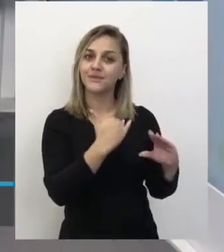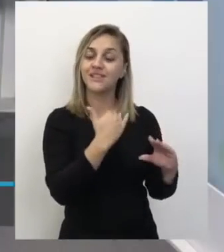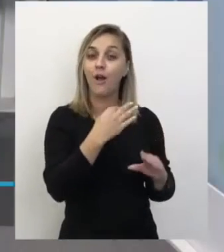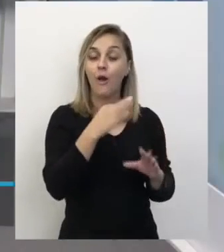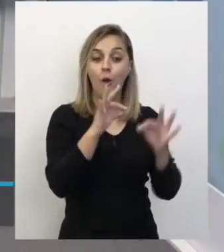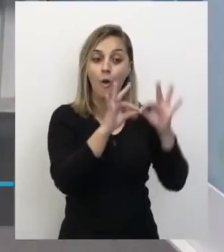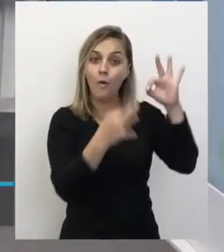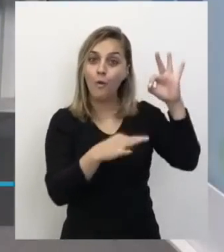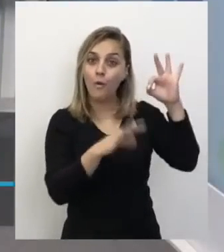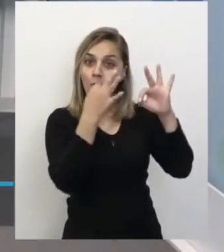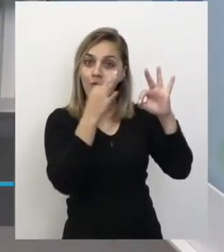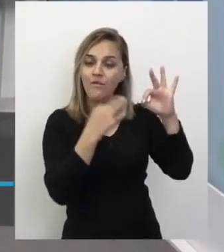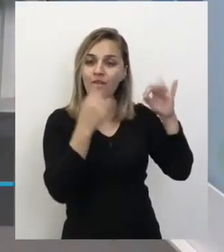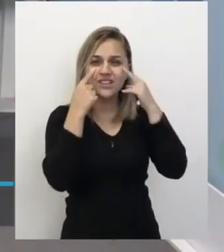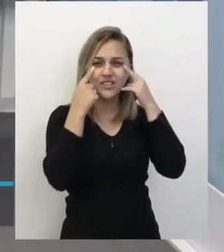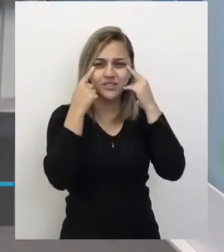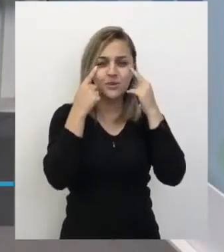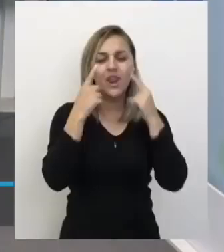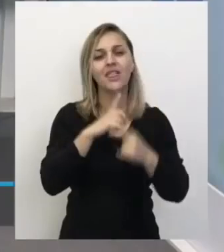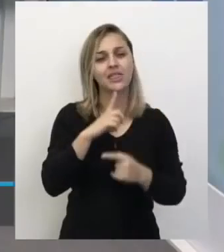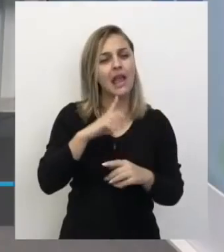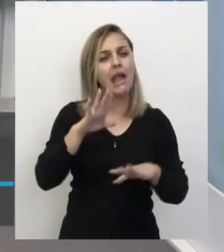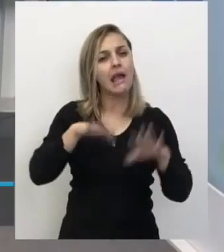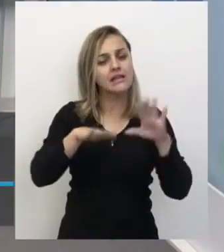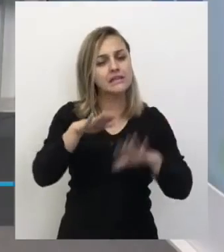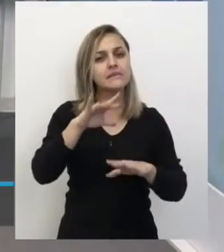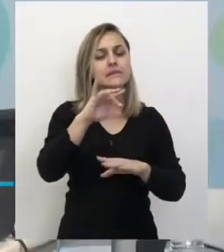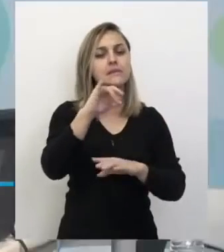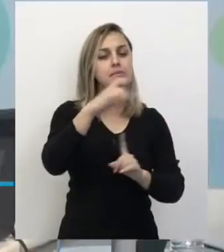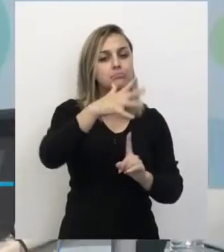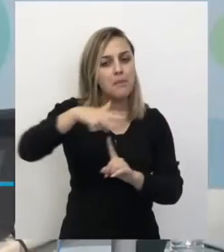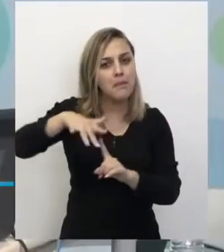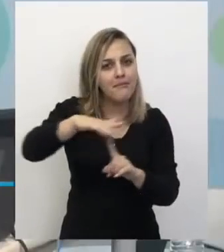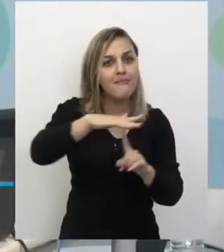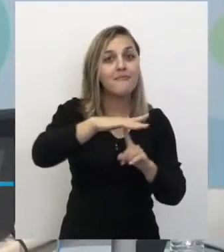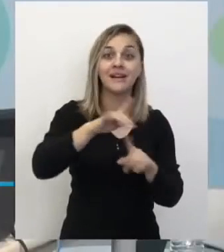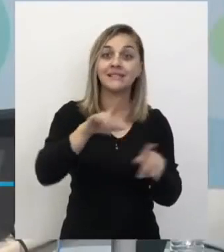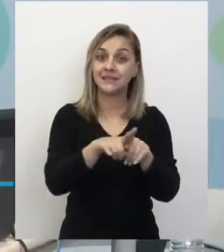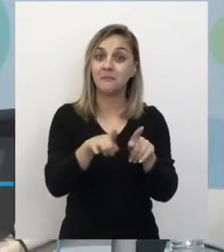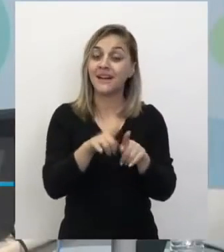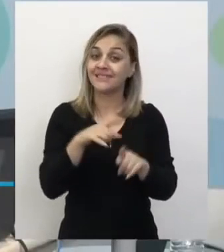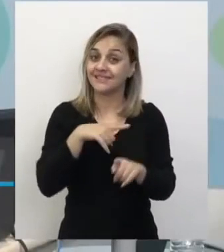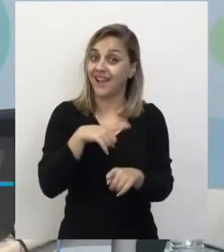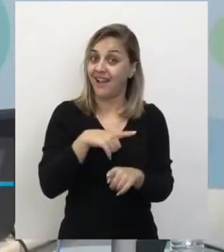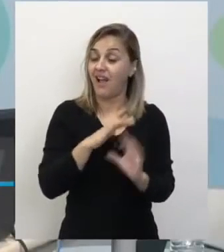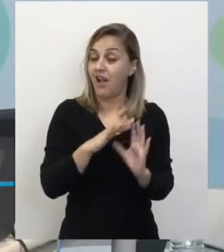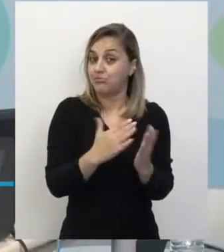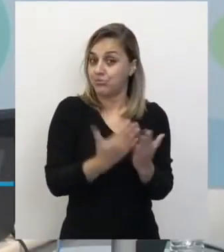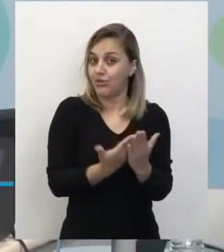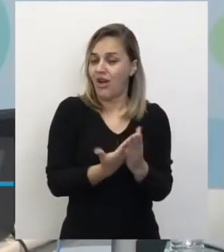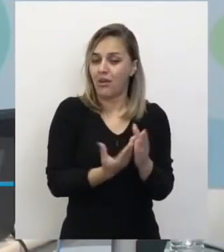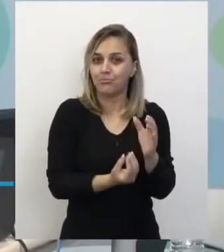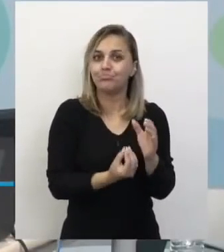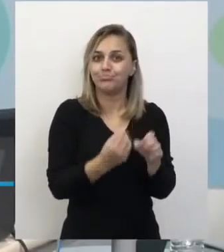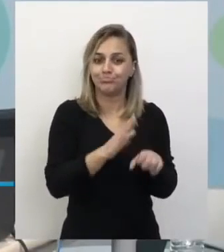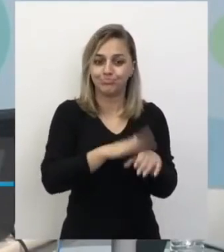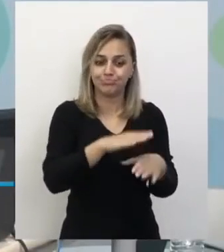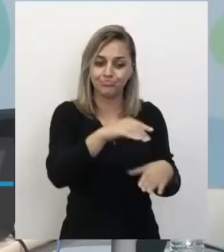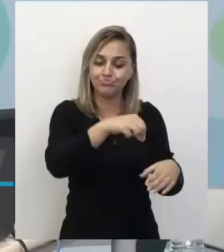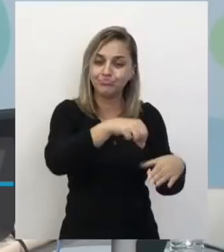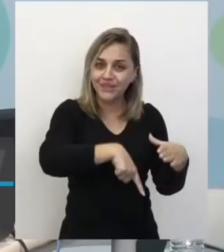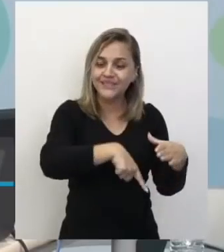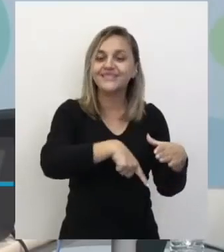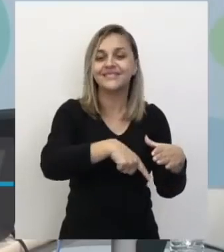árvorezinha alta, geralmente aqui a gente tem nas praças, né, Joel? E algumas escolas arborizaram com esse tipo de planta. Agora, a participação da